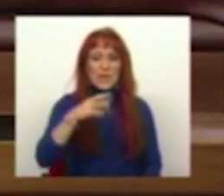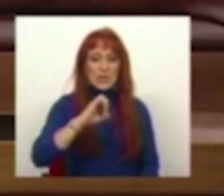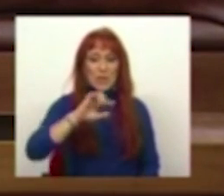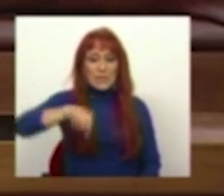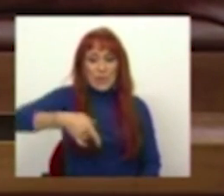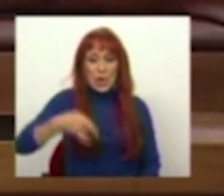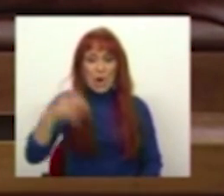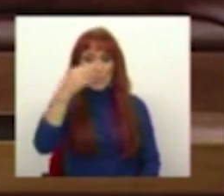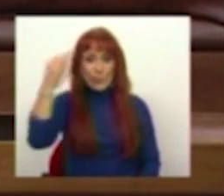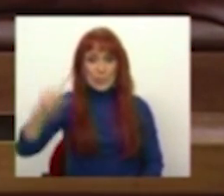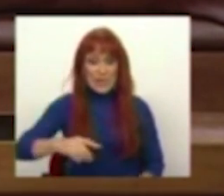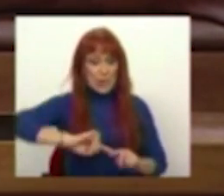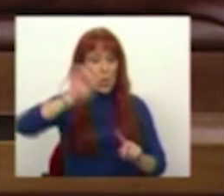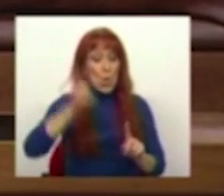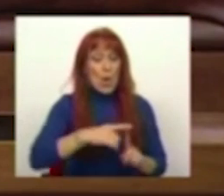118,9% em